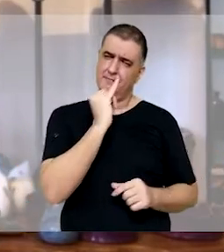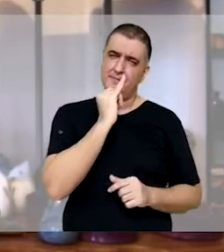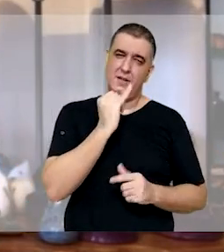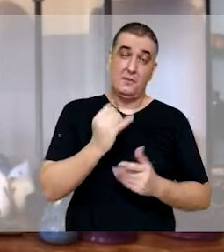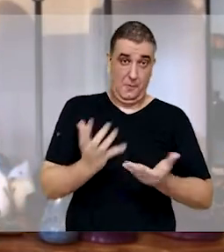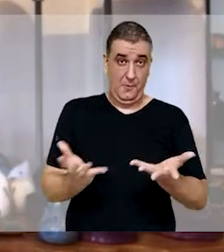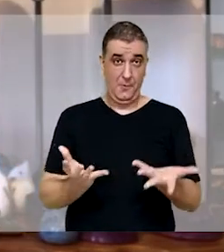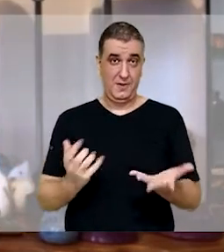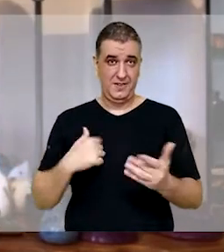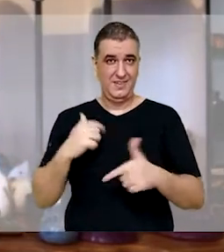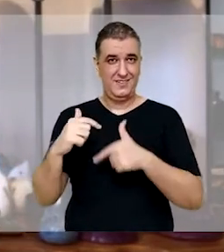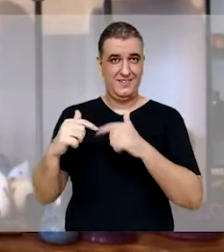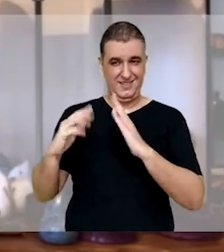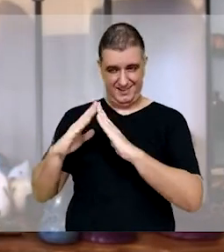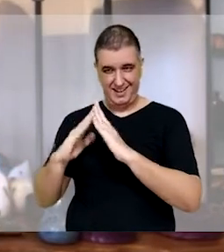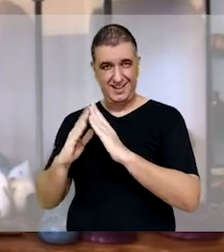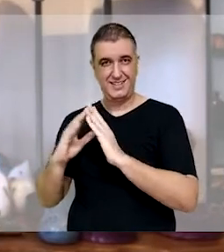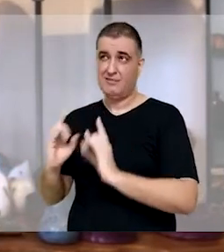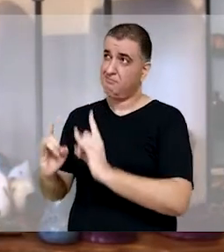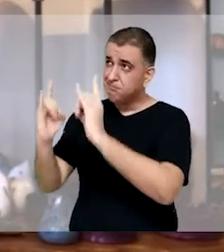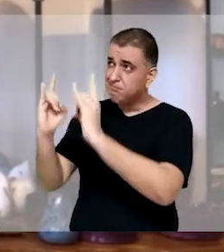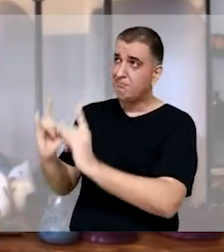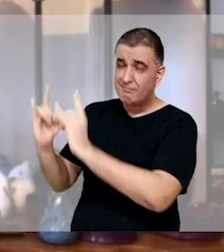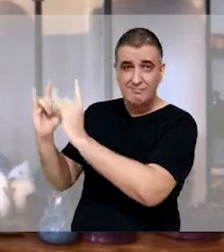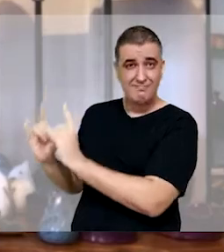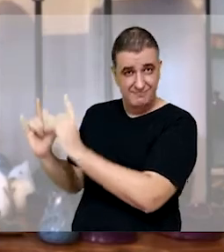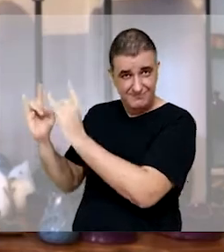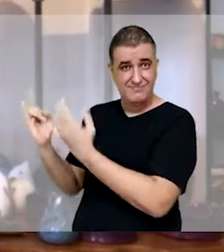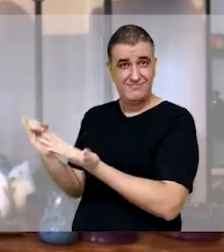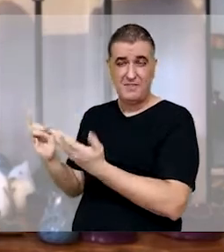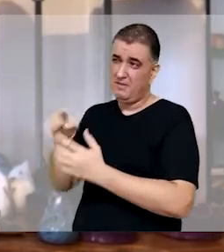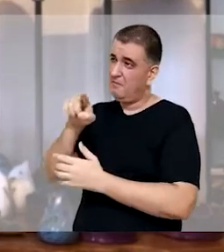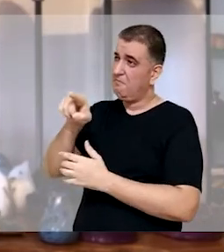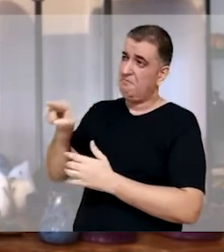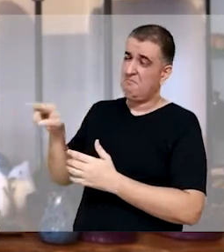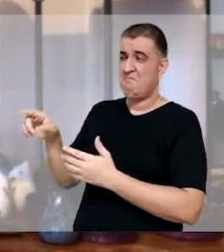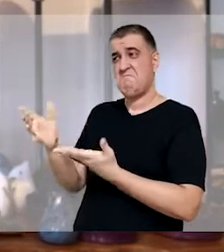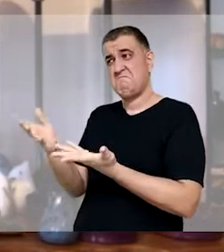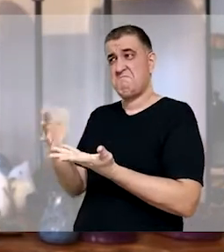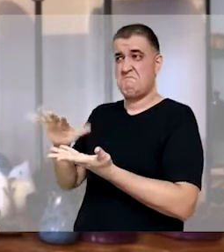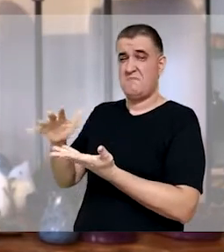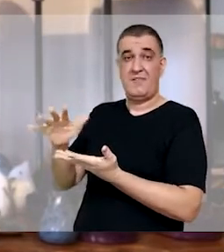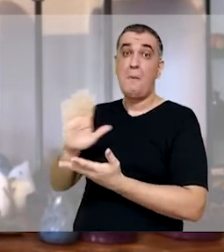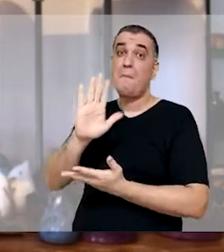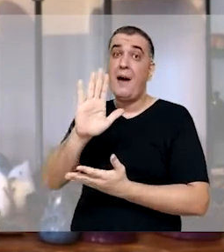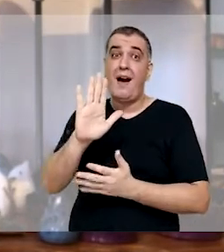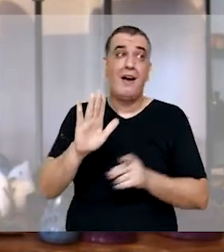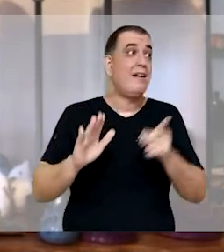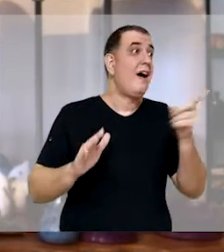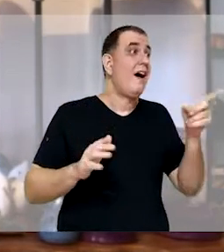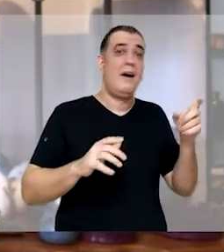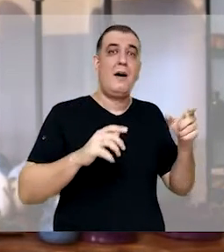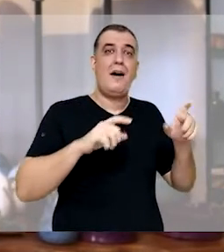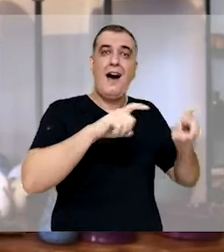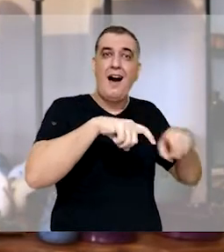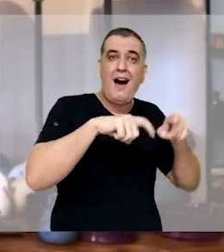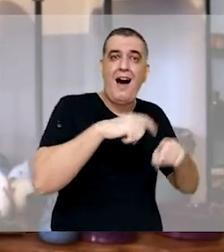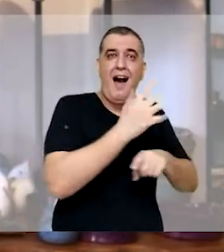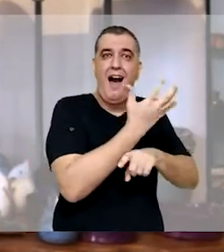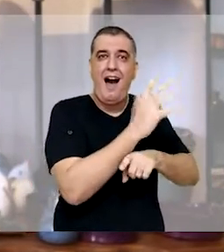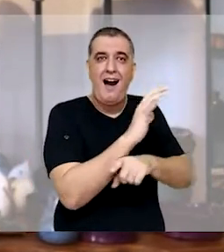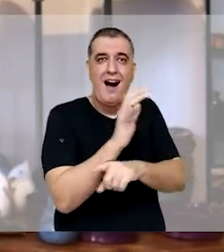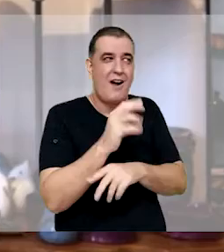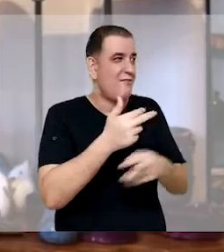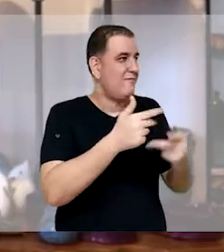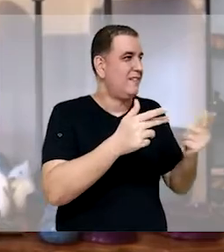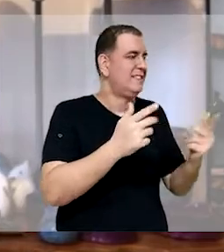onde o mundo é muito mais cinza, muito mais prédios, né? E eu tenho aquele sonho até dourado, né? De morar no meio do mato, né?